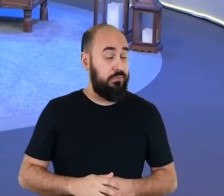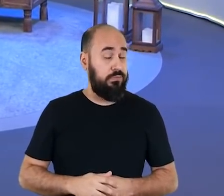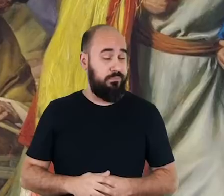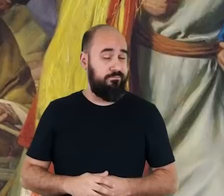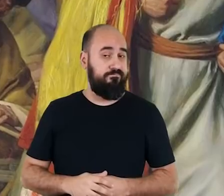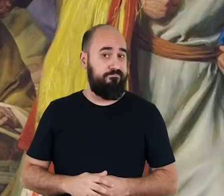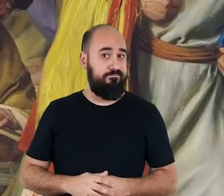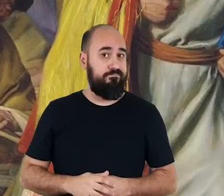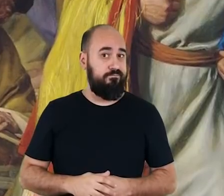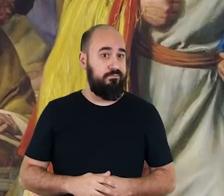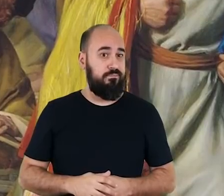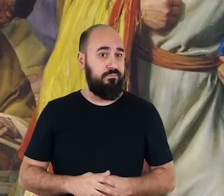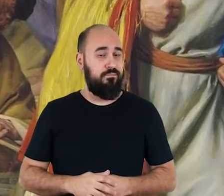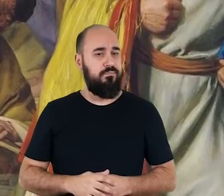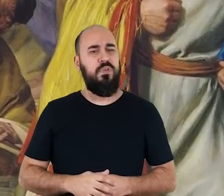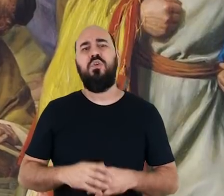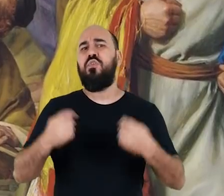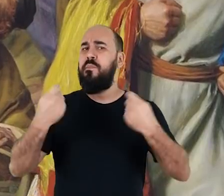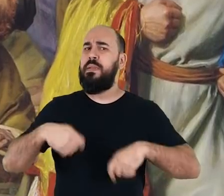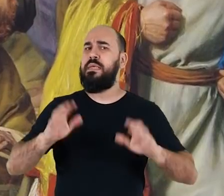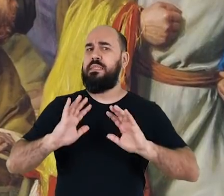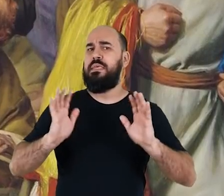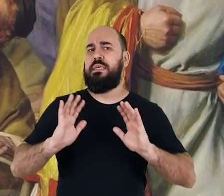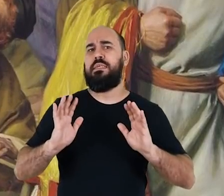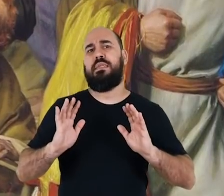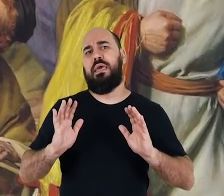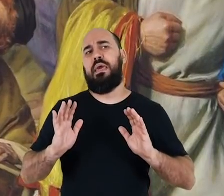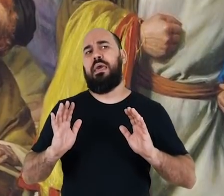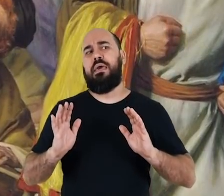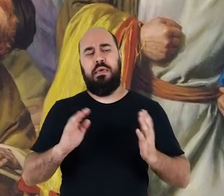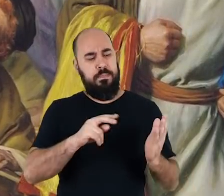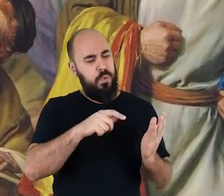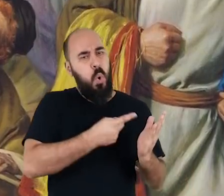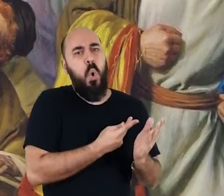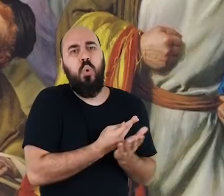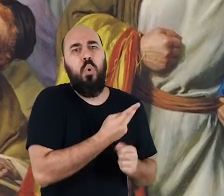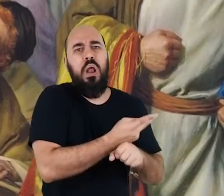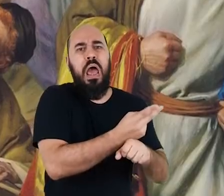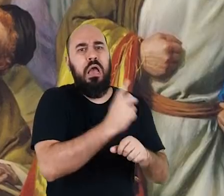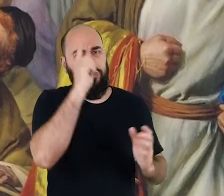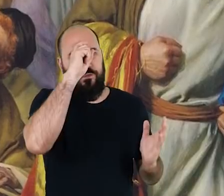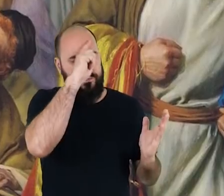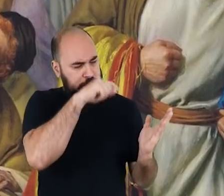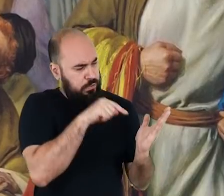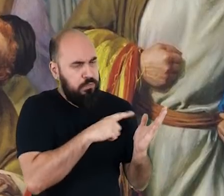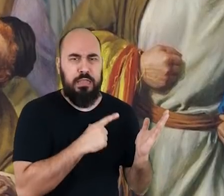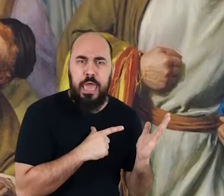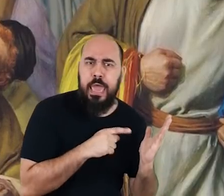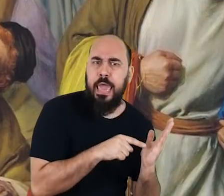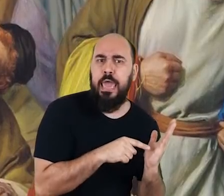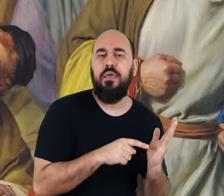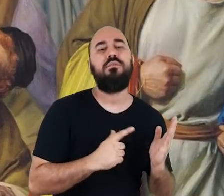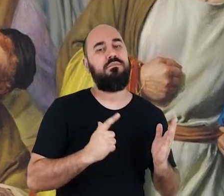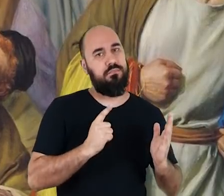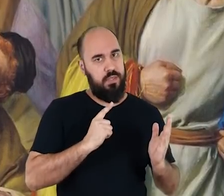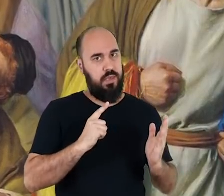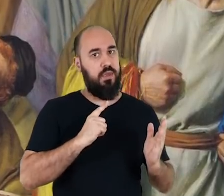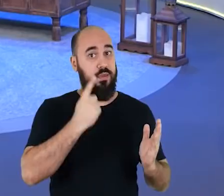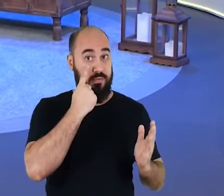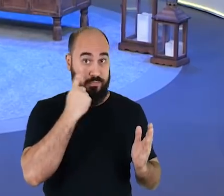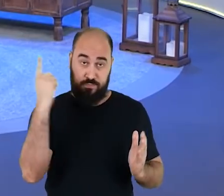Deus? Não precisa ir muito longe para entender neste contexto a ira de Cristo em expulsar os vendilhões do